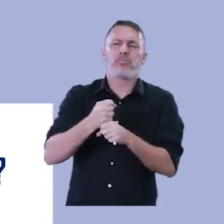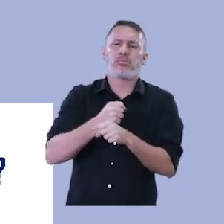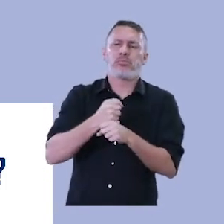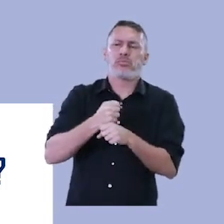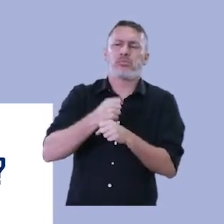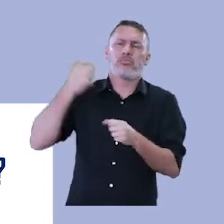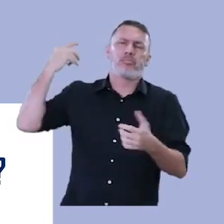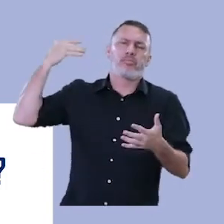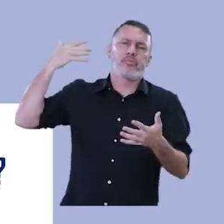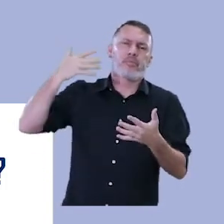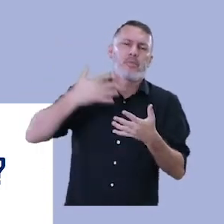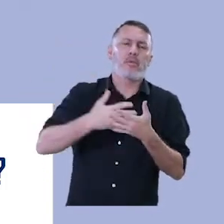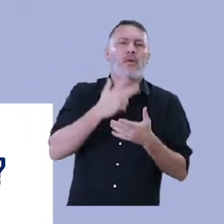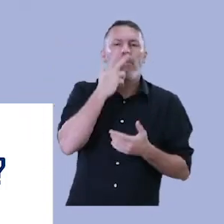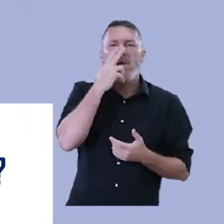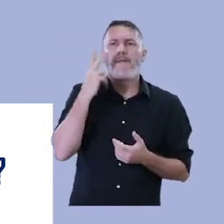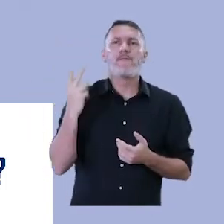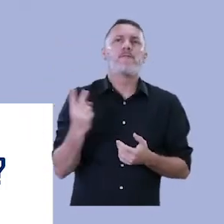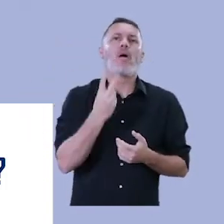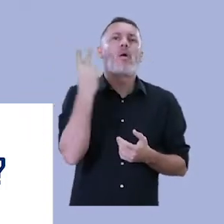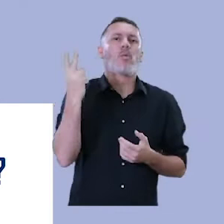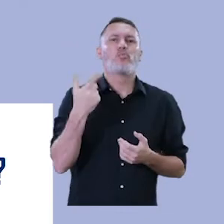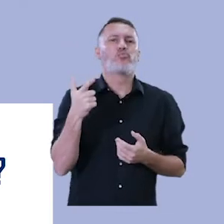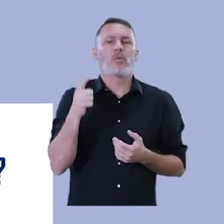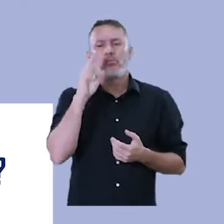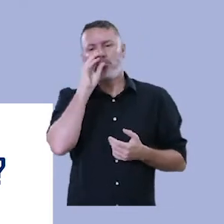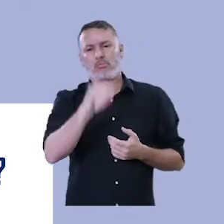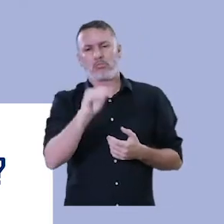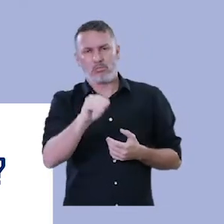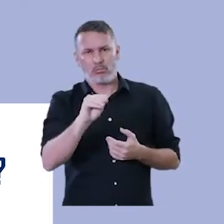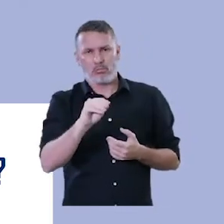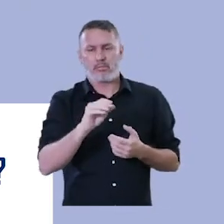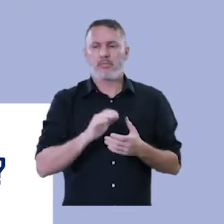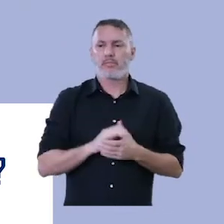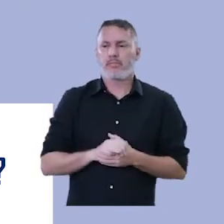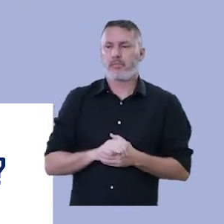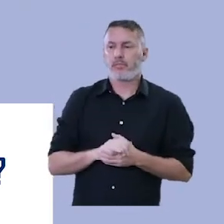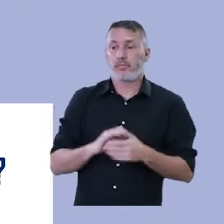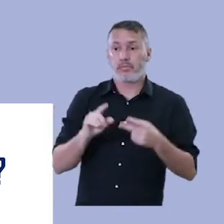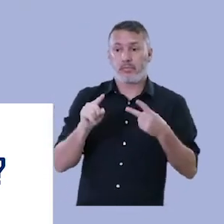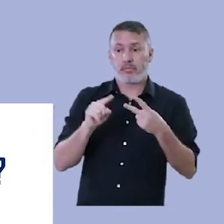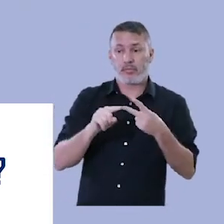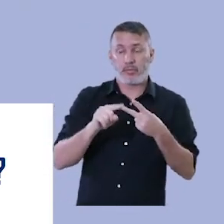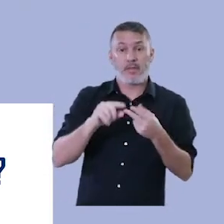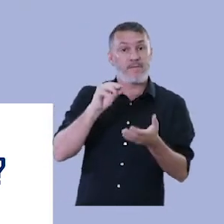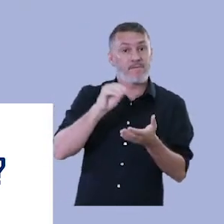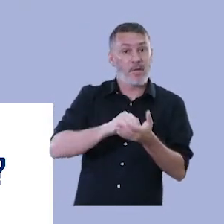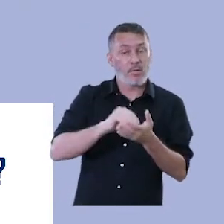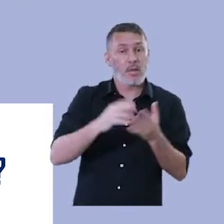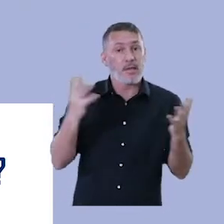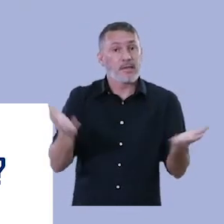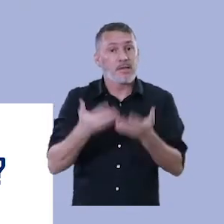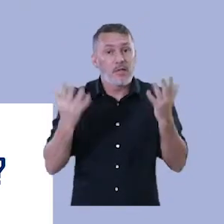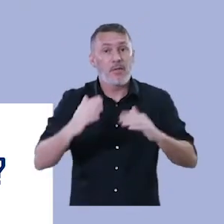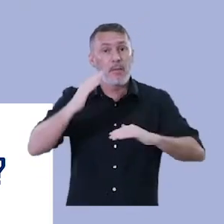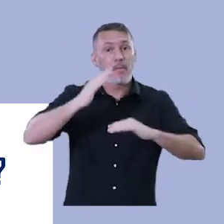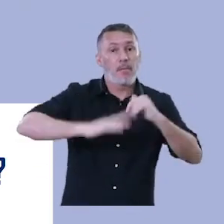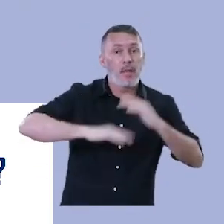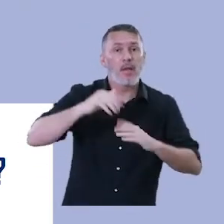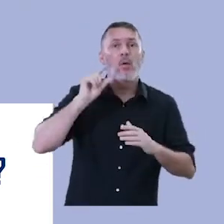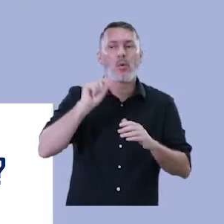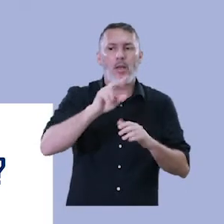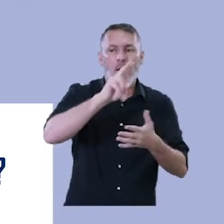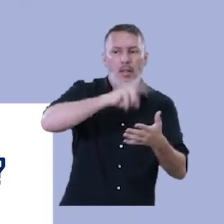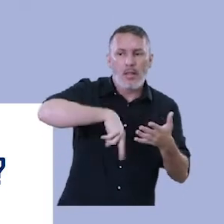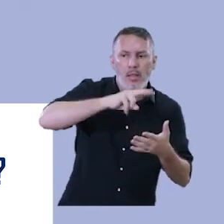de desvalorização no país. Ponto 2 que nós temos aqui: faltam incentivos